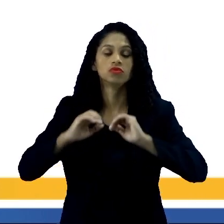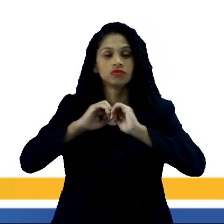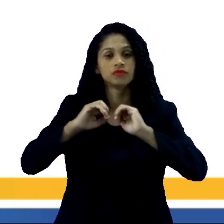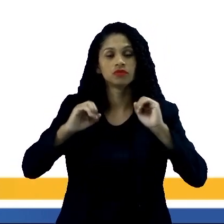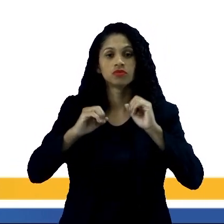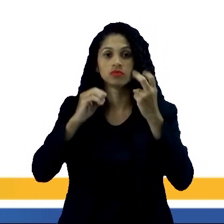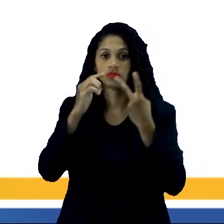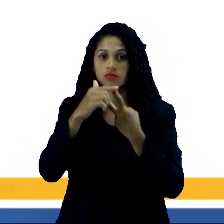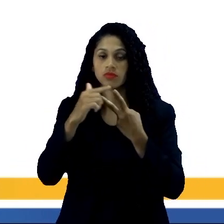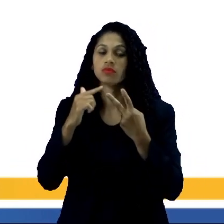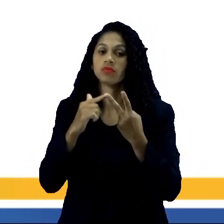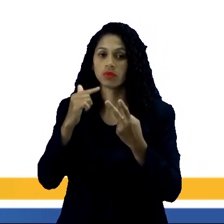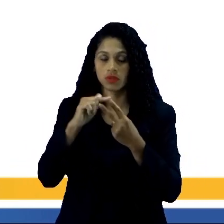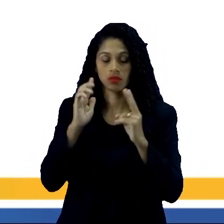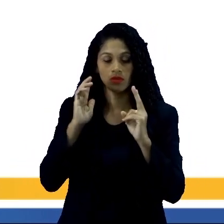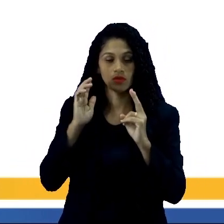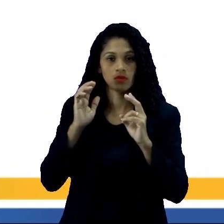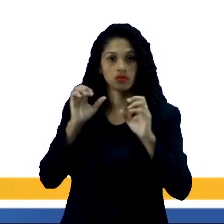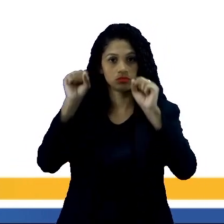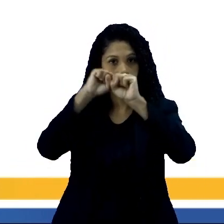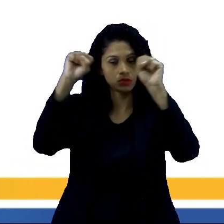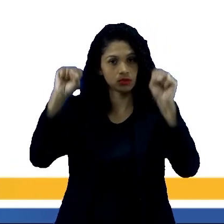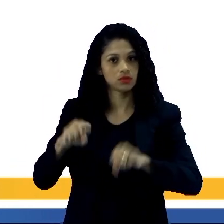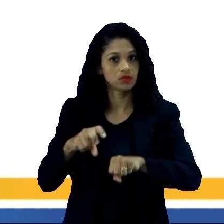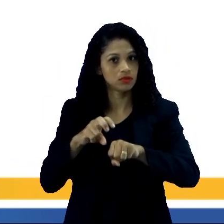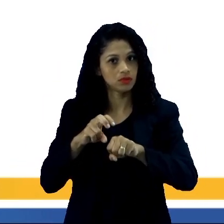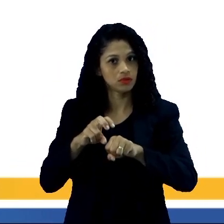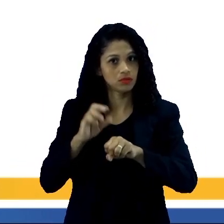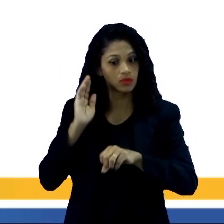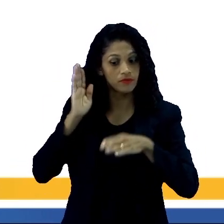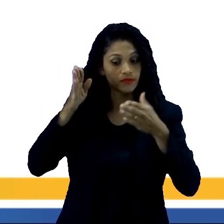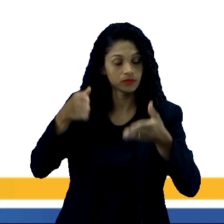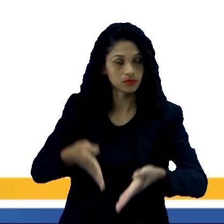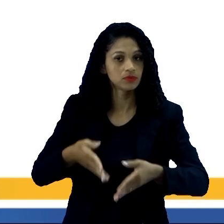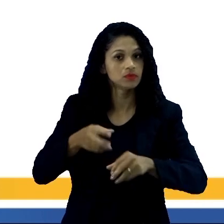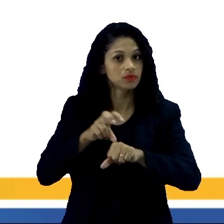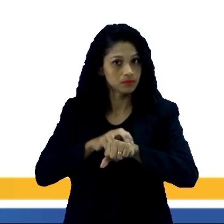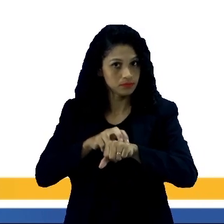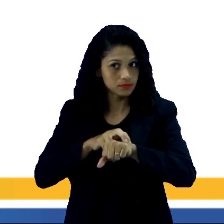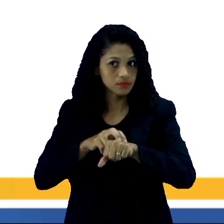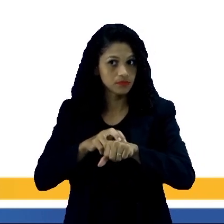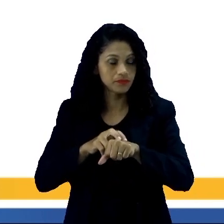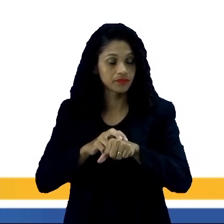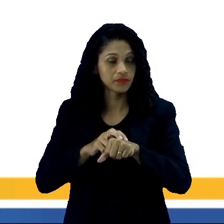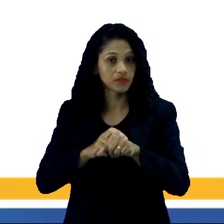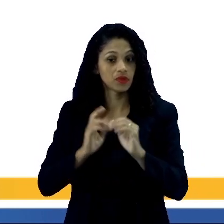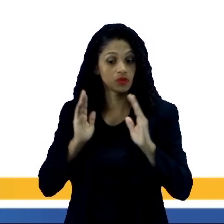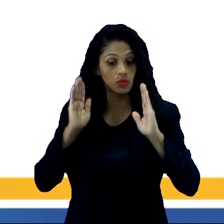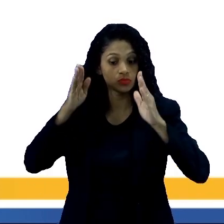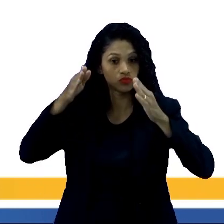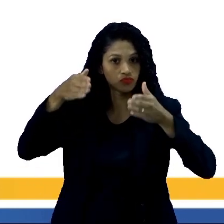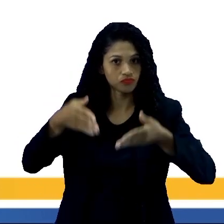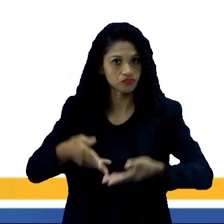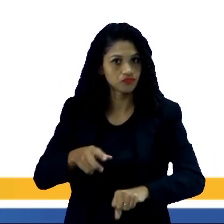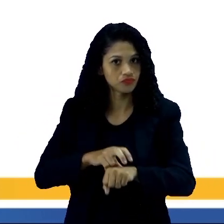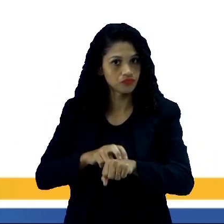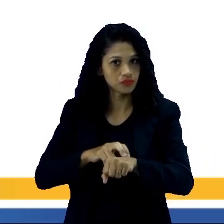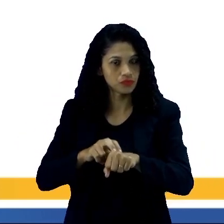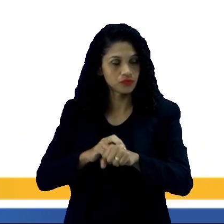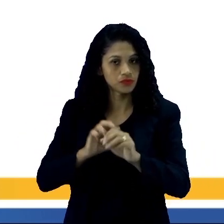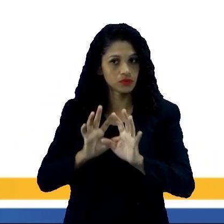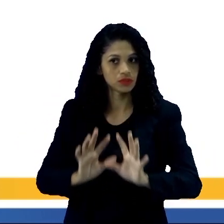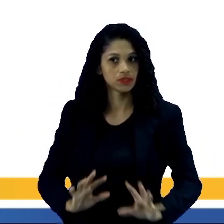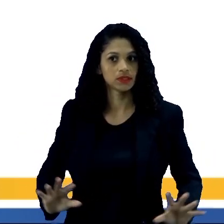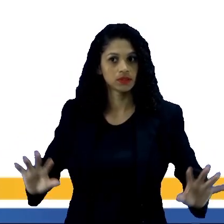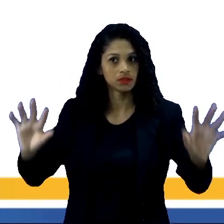o sistema nervoso central e o sistema nervoso periférico. Com base no seu conhecimento sobre o tema, marque a alternativa